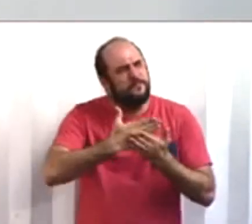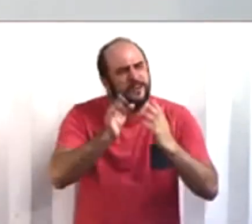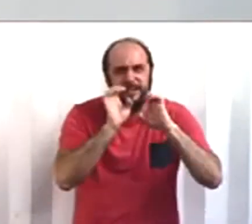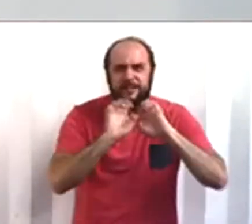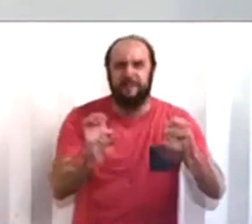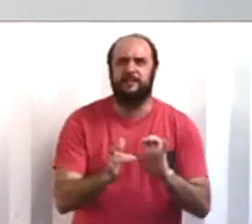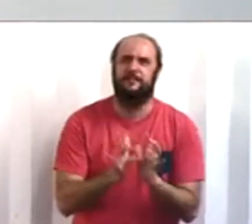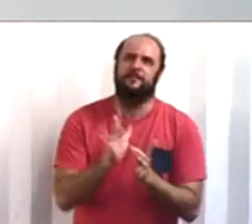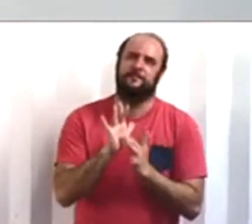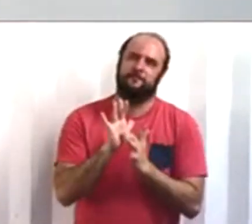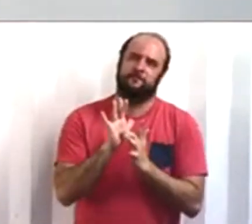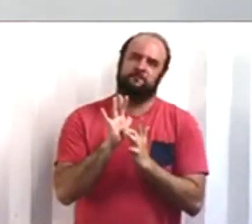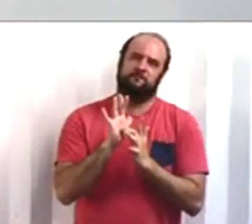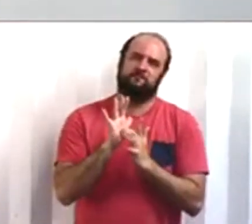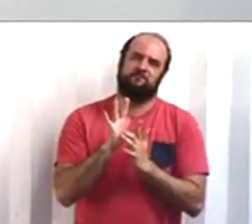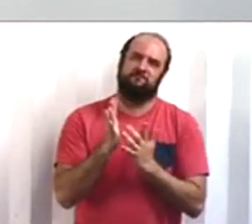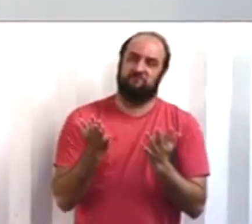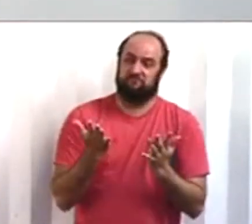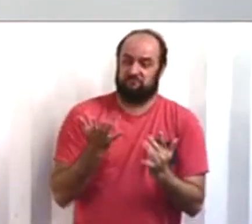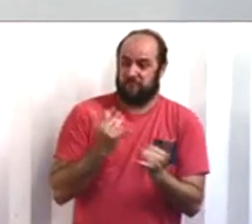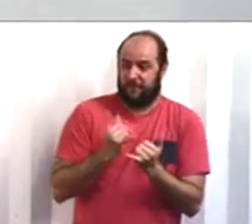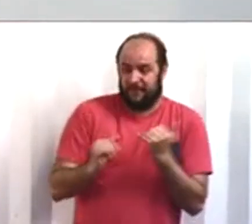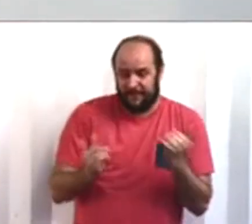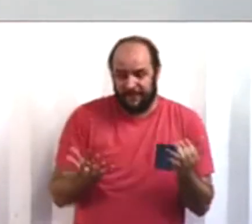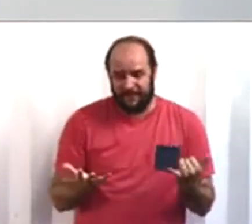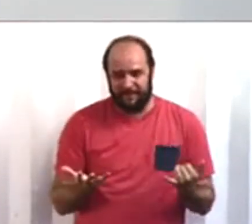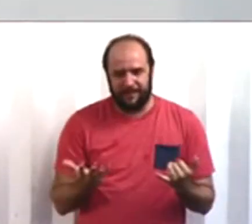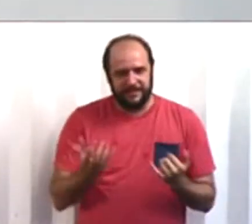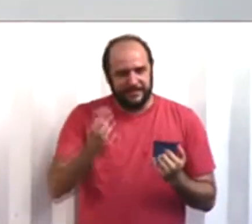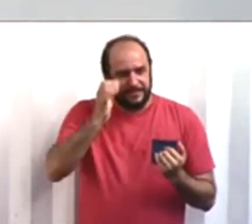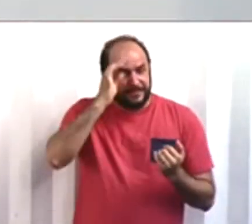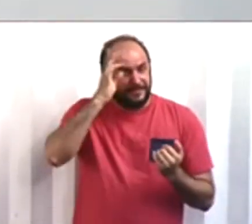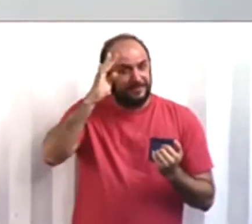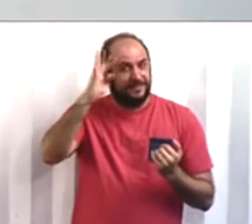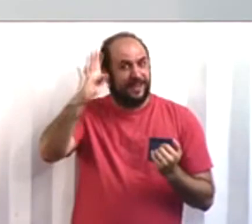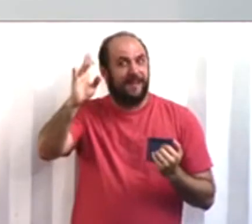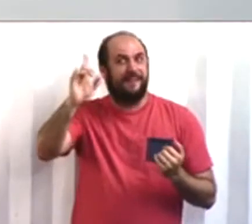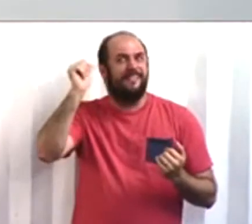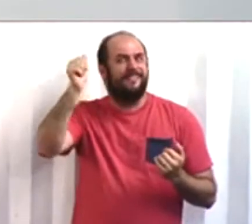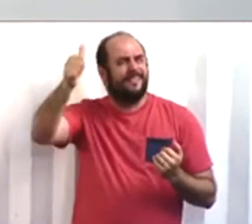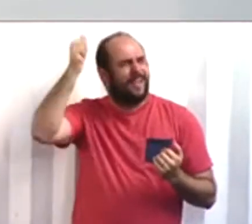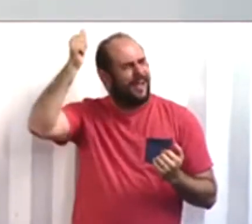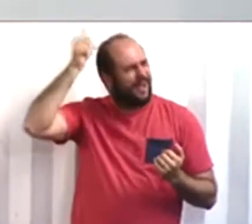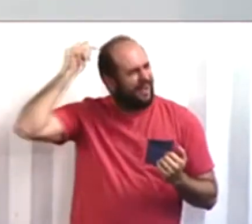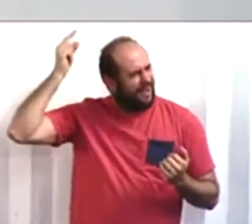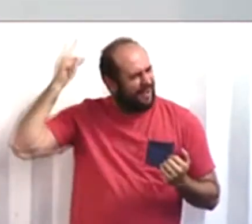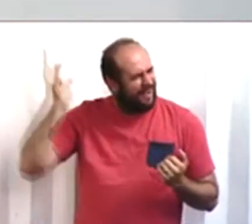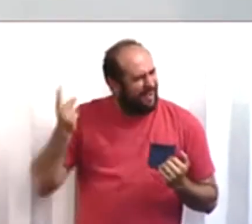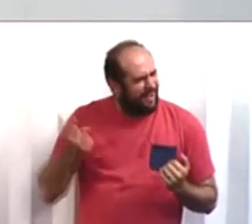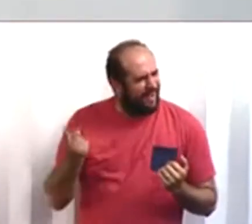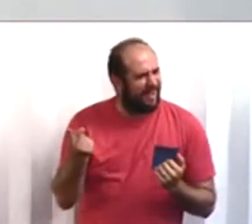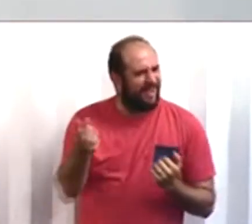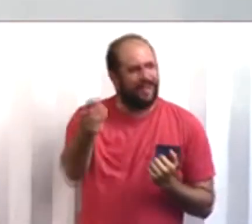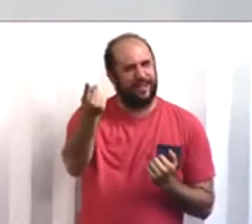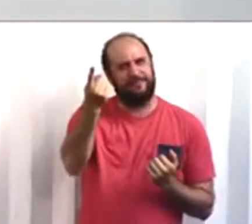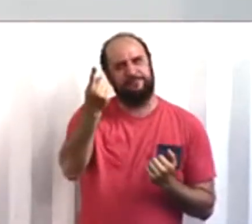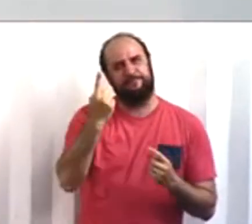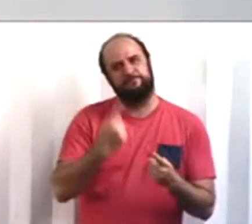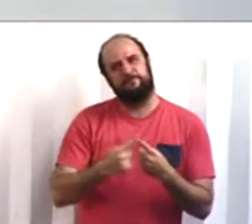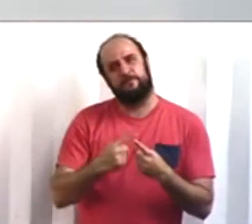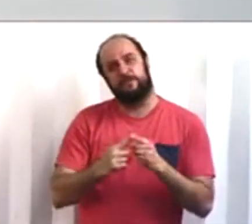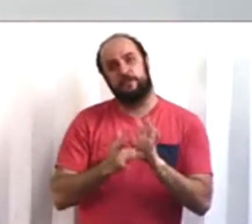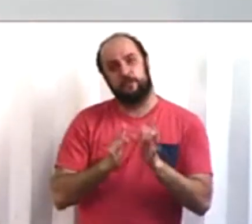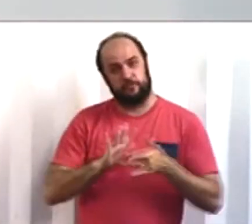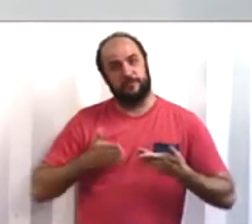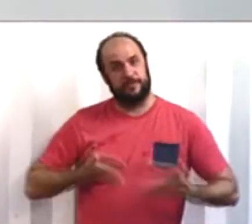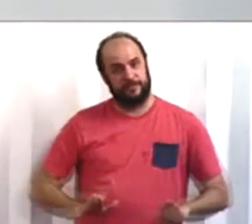de Jesus Cristo, parece ter sido idealizado na eternidade. Porque Jesus Cristo é nascido de José e